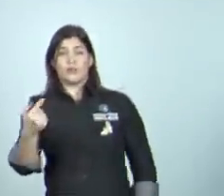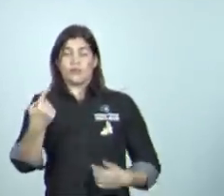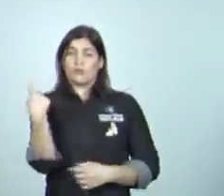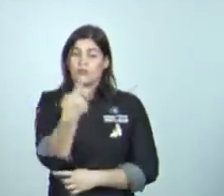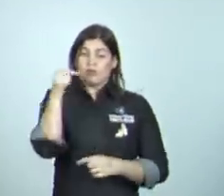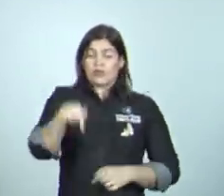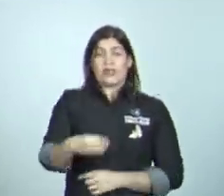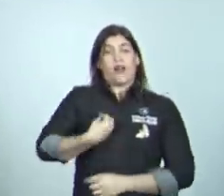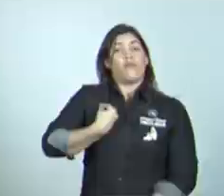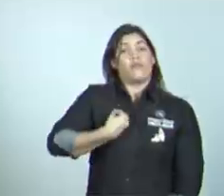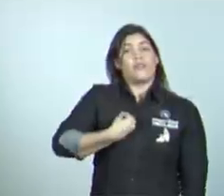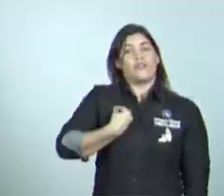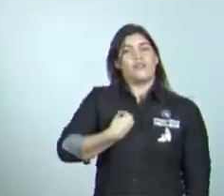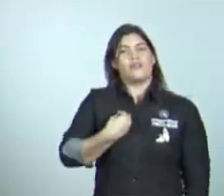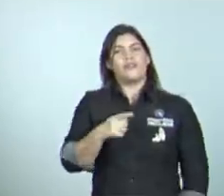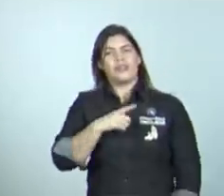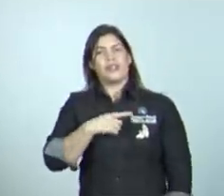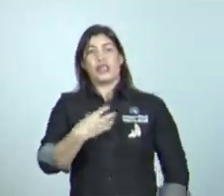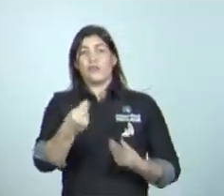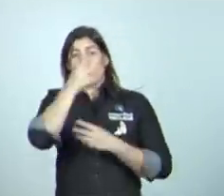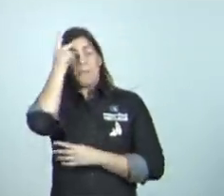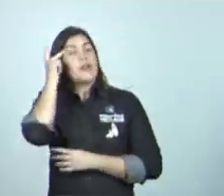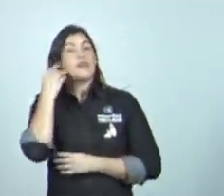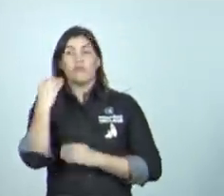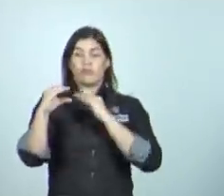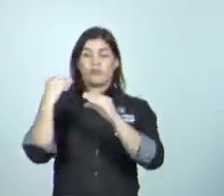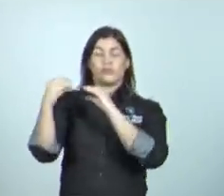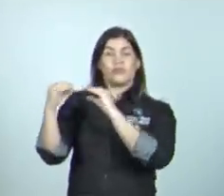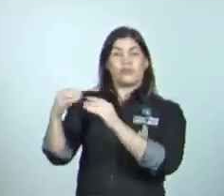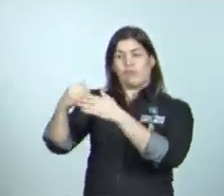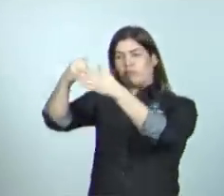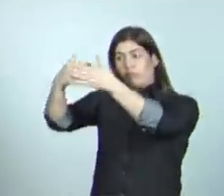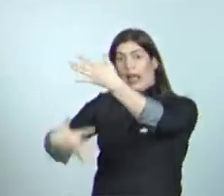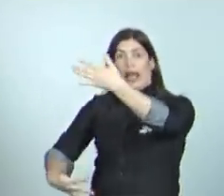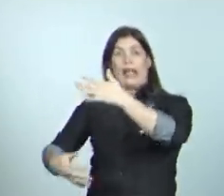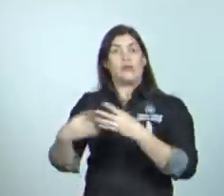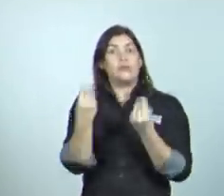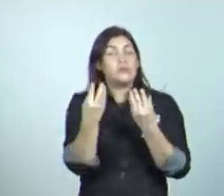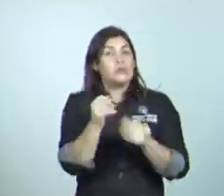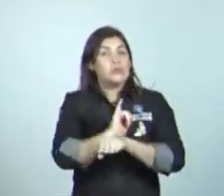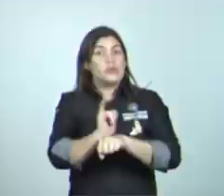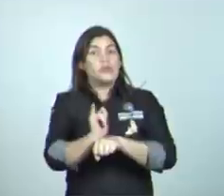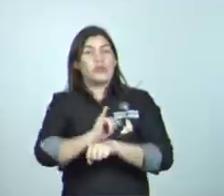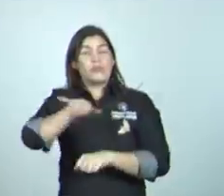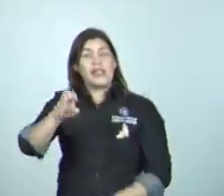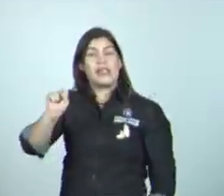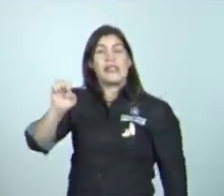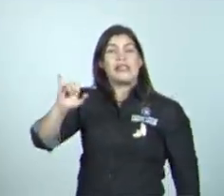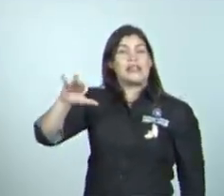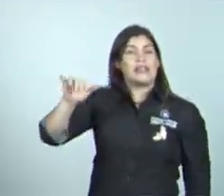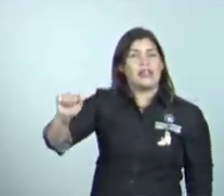ao vivo e tem aqui um monte de gente mandando recado para gente aqui ó tô vendo aqui no youtube a jhessica